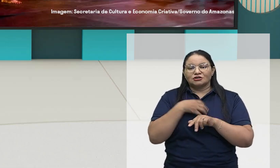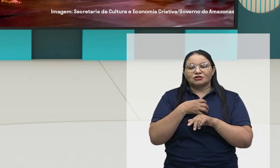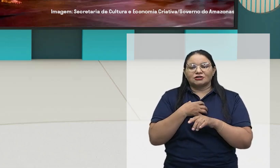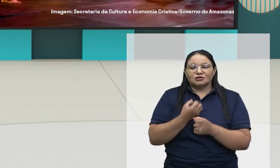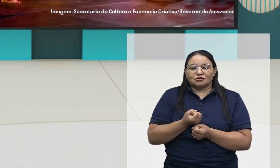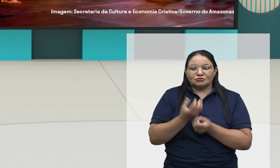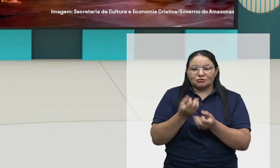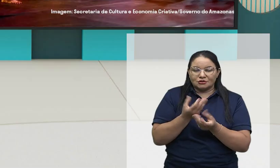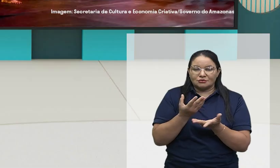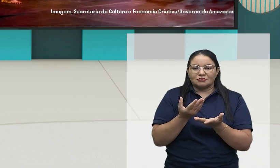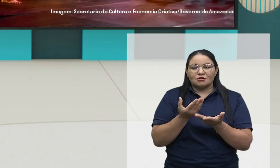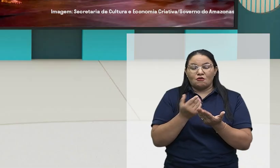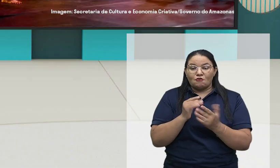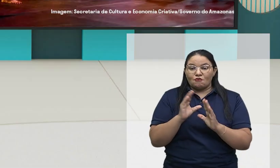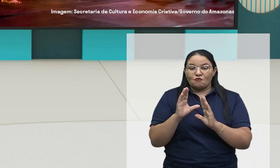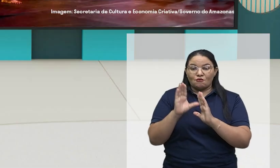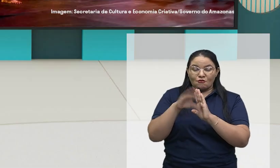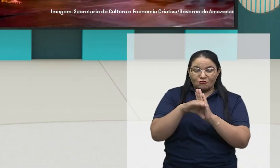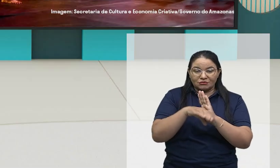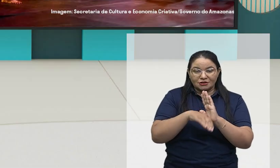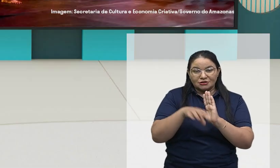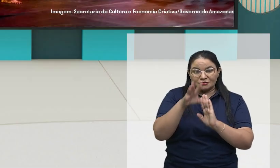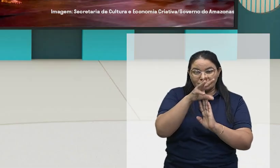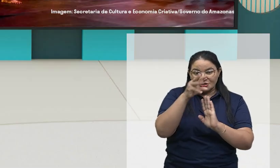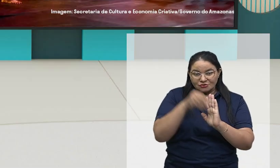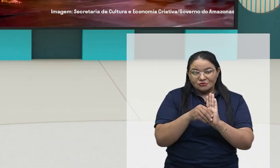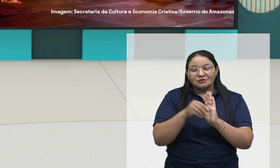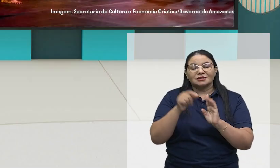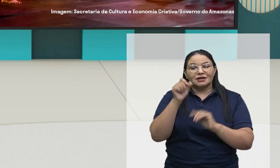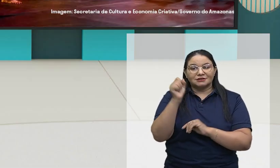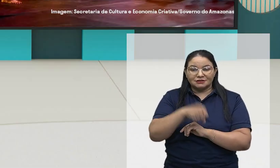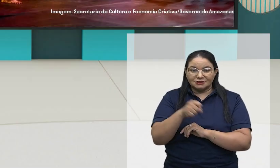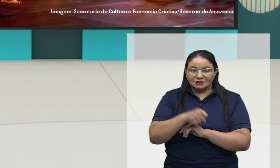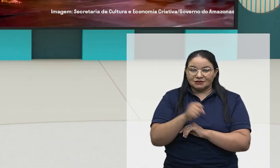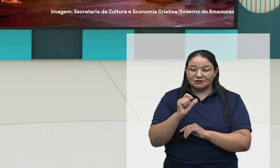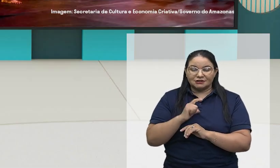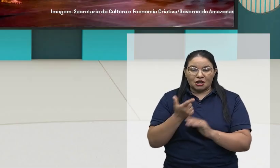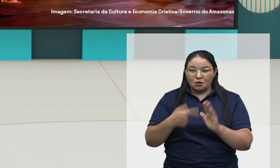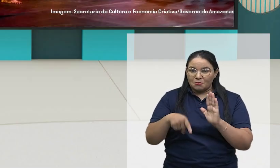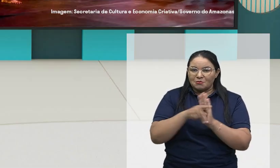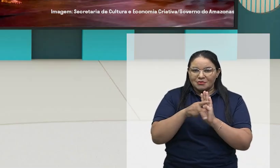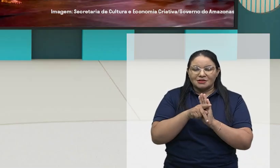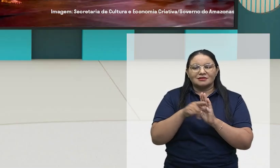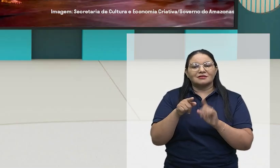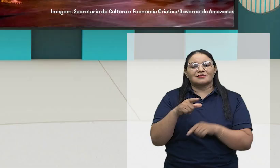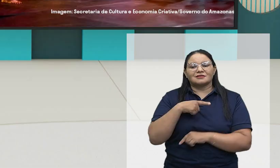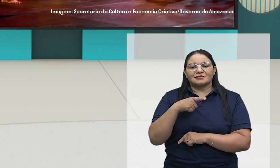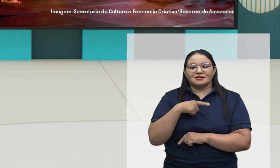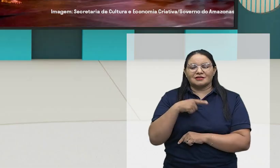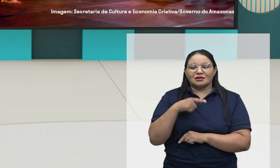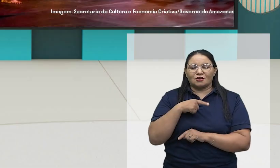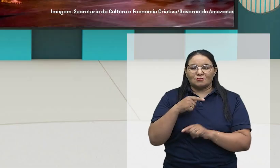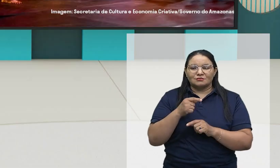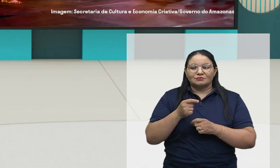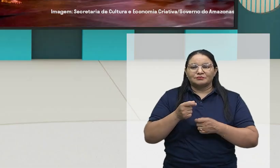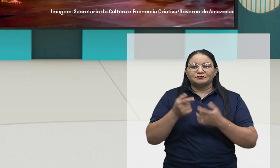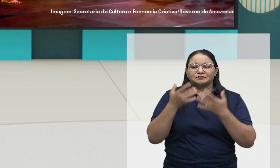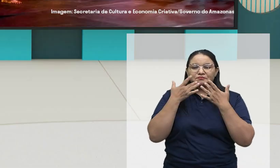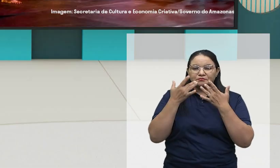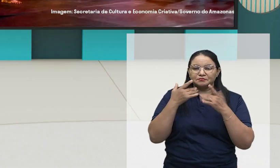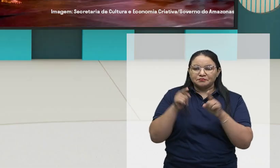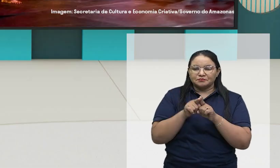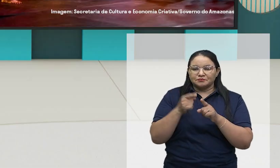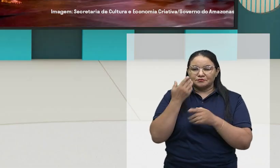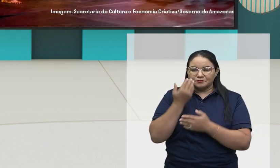amazônico, mais ainda, temos as nossas singularidades. Aqui, por exemplo, temos um espetáculo, uma imagem do